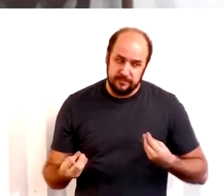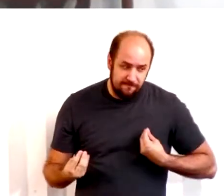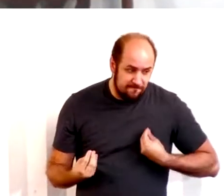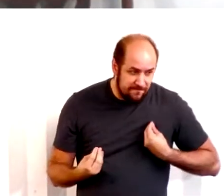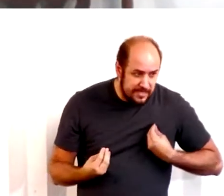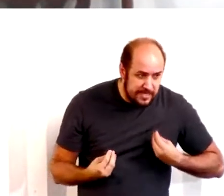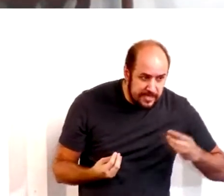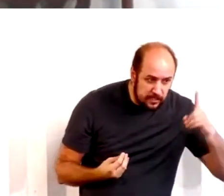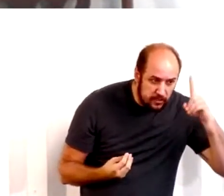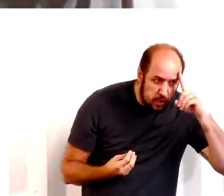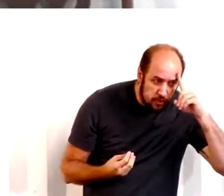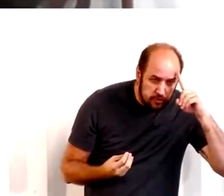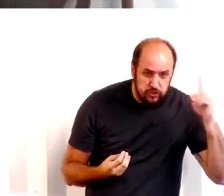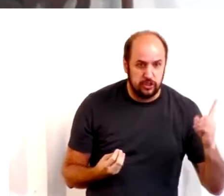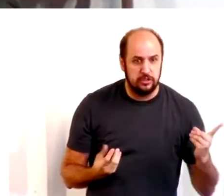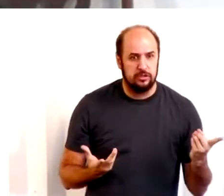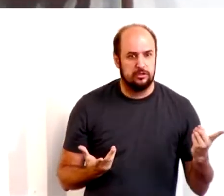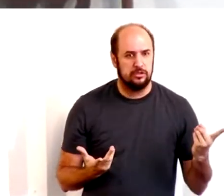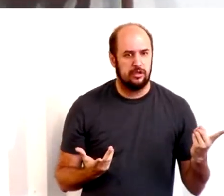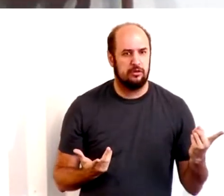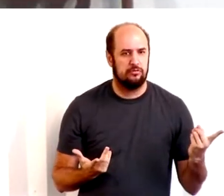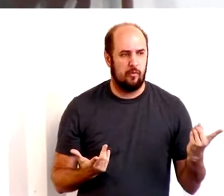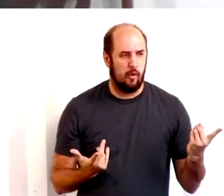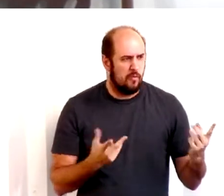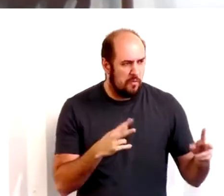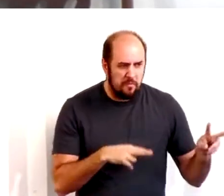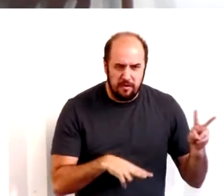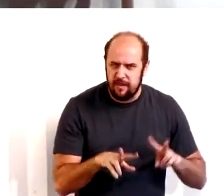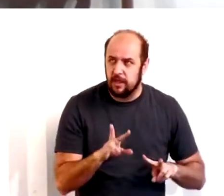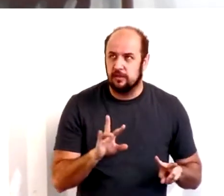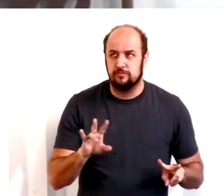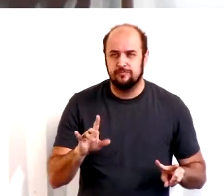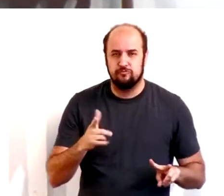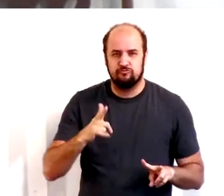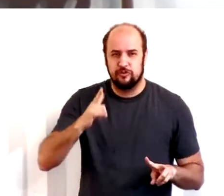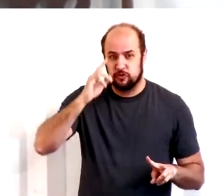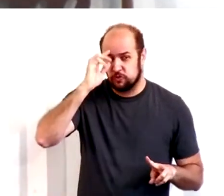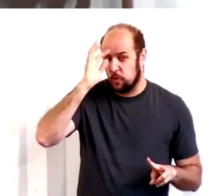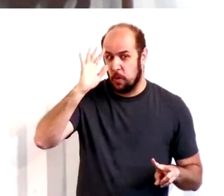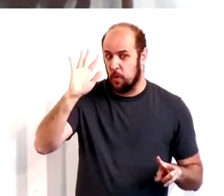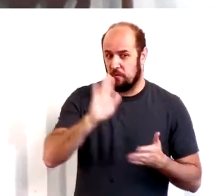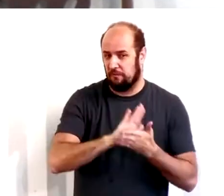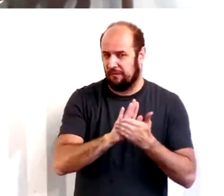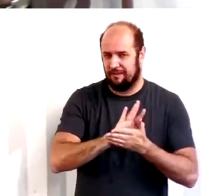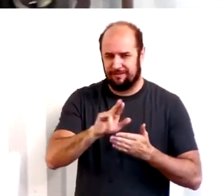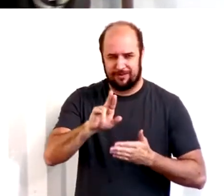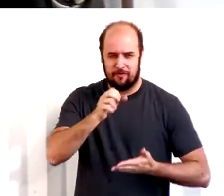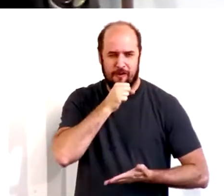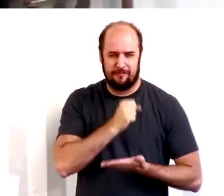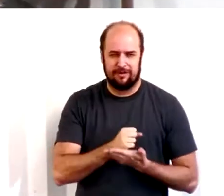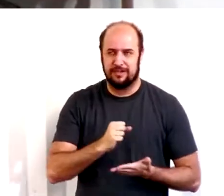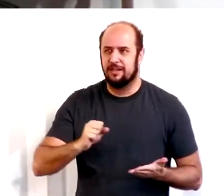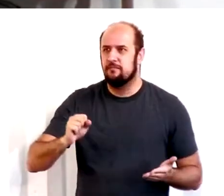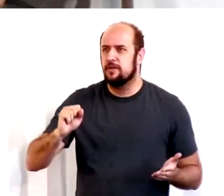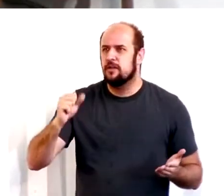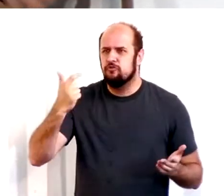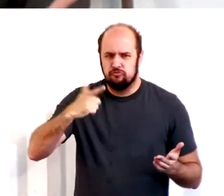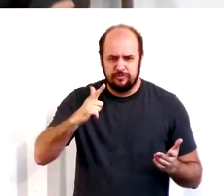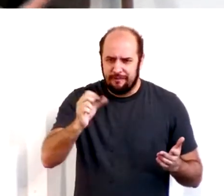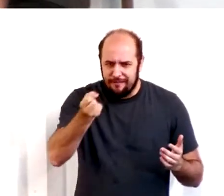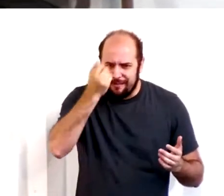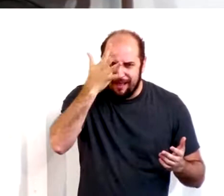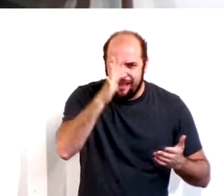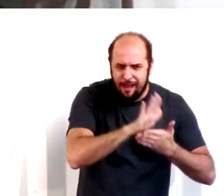Mas como o Senhor não apareceu a mim em sonho, como fazia com os profetas, como o Senhor não deixou algo